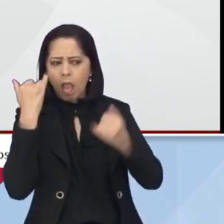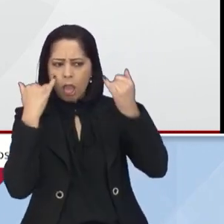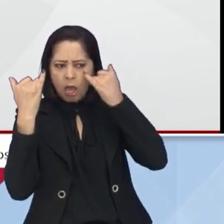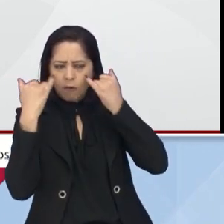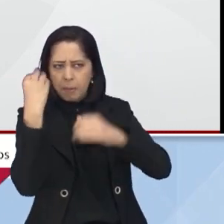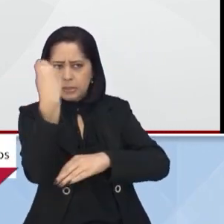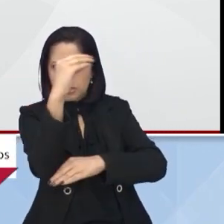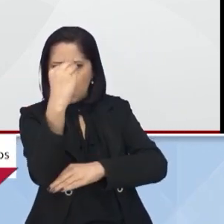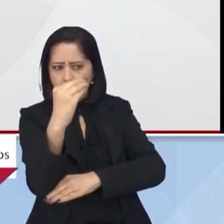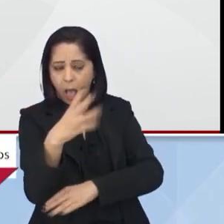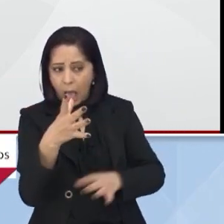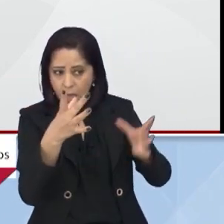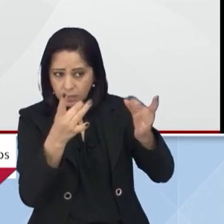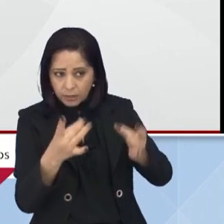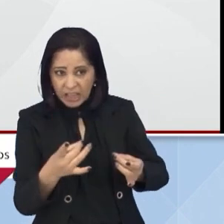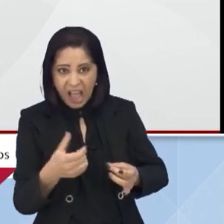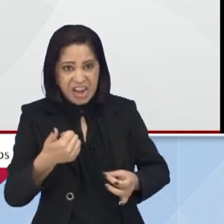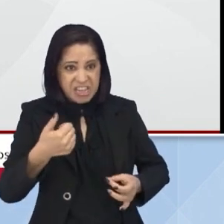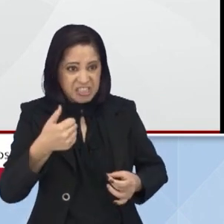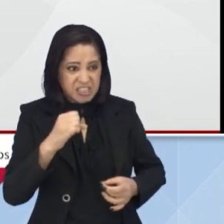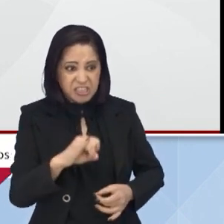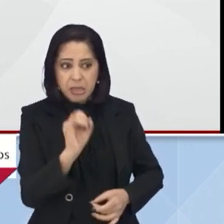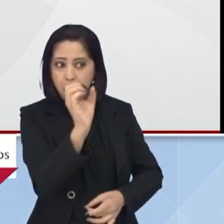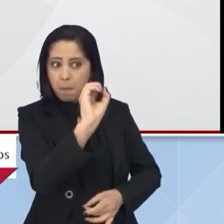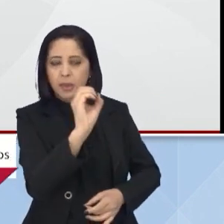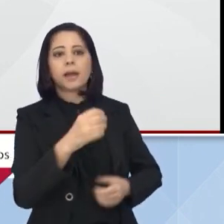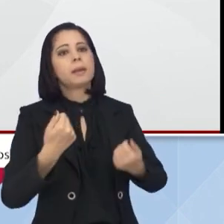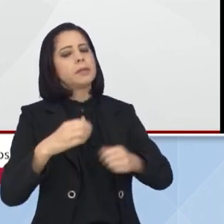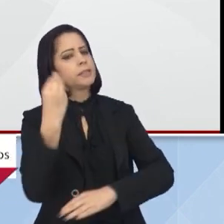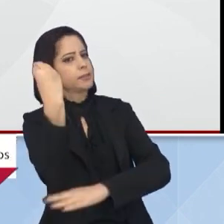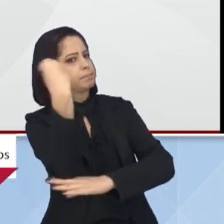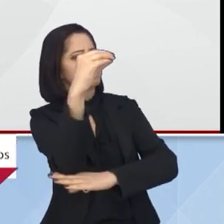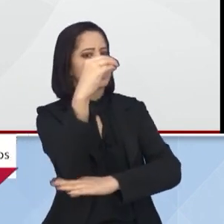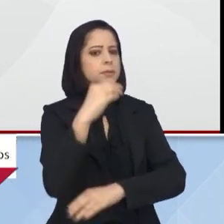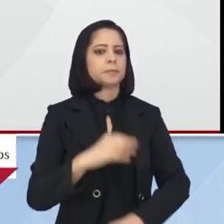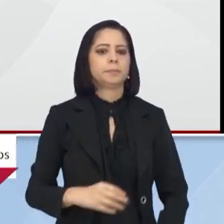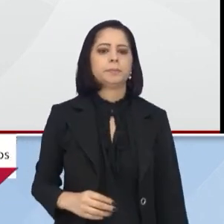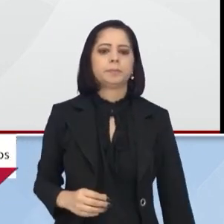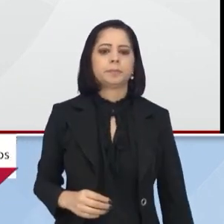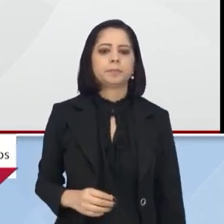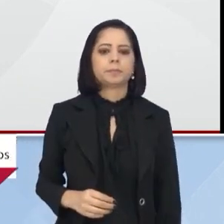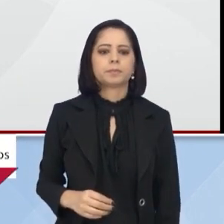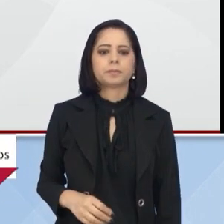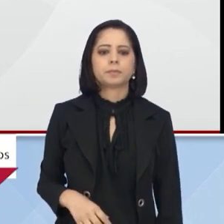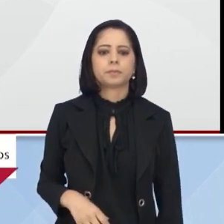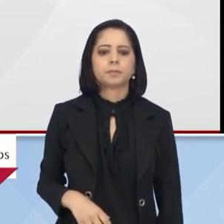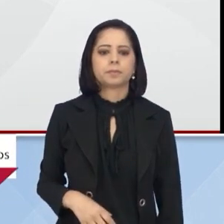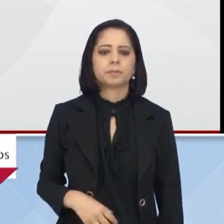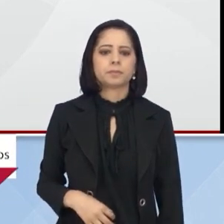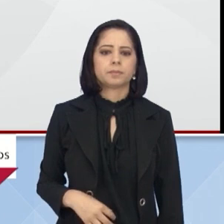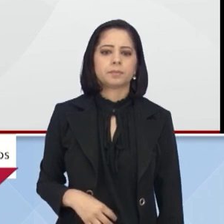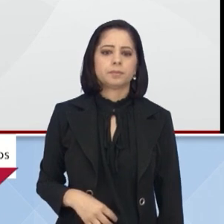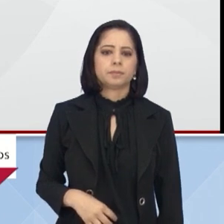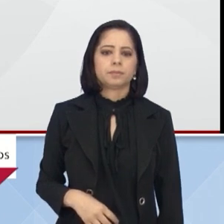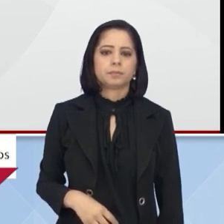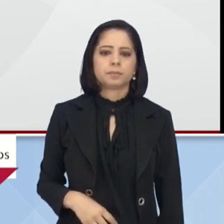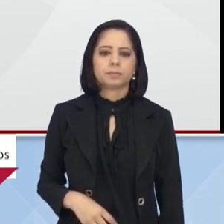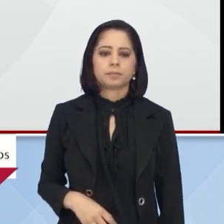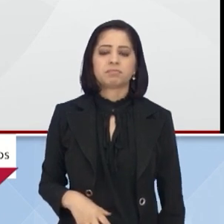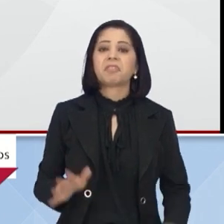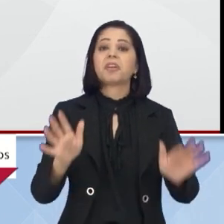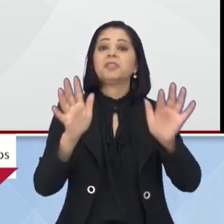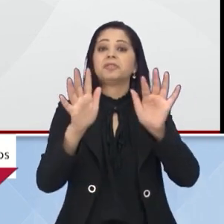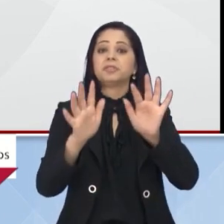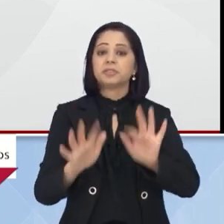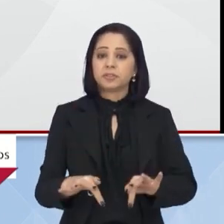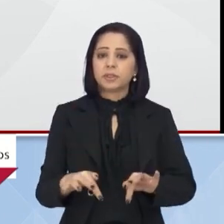para que haja observância e atendimento a toda essa legislação que Eu mencionei aqui tá certo por fim